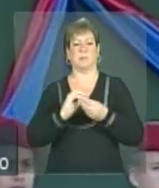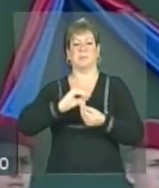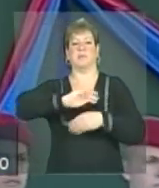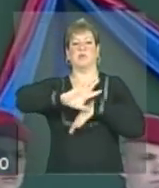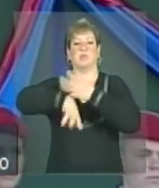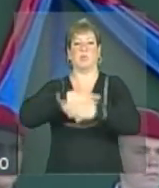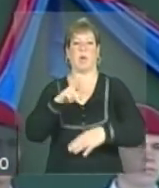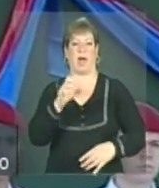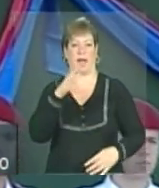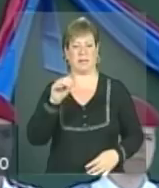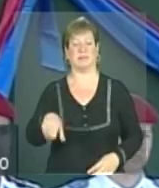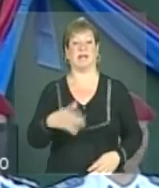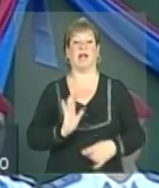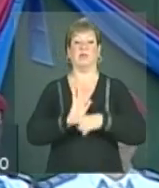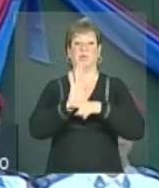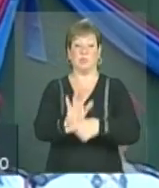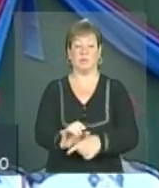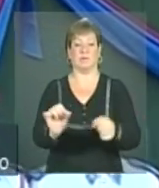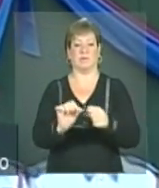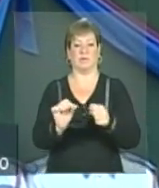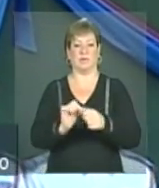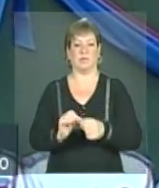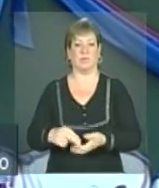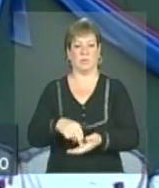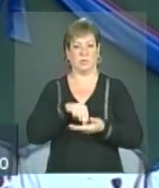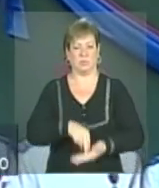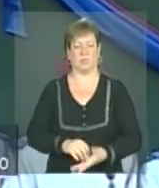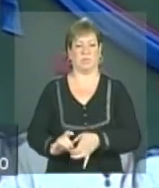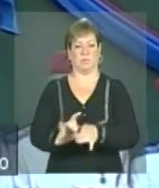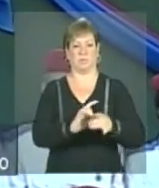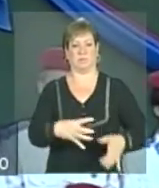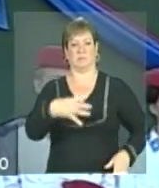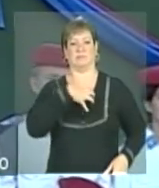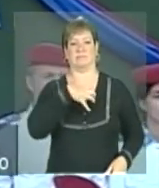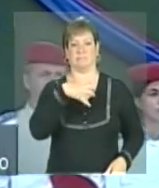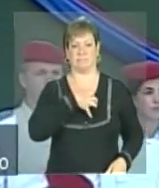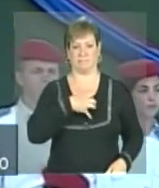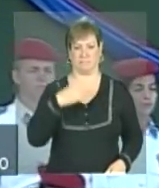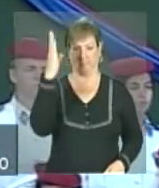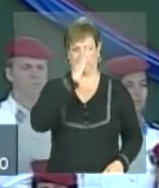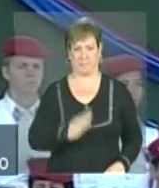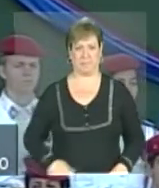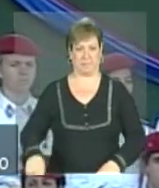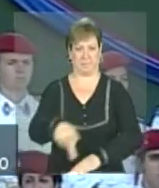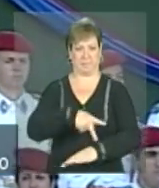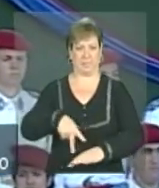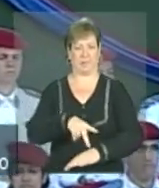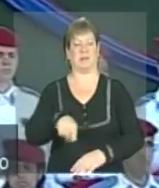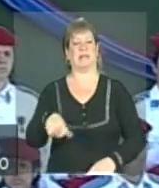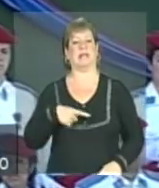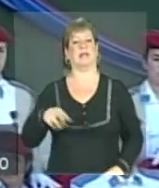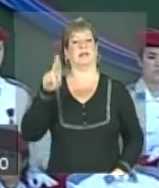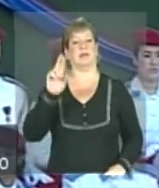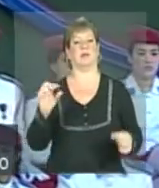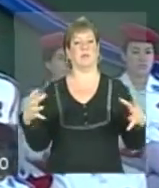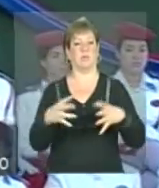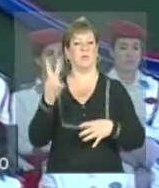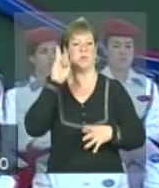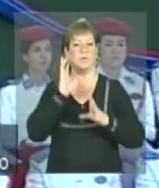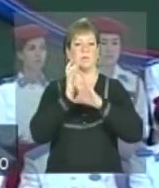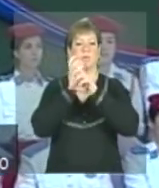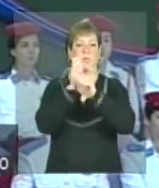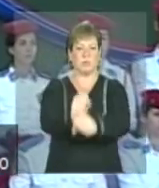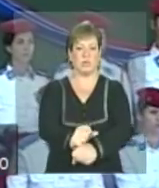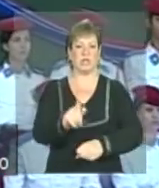raças, contribuiu para formar os alicerces do sentimento de nacionalidade e representa, historicamente, a gênese